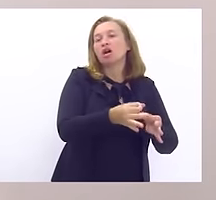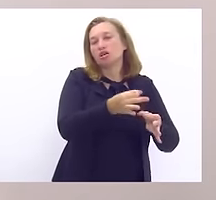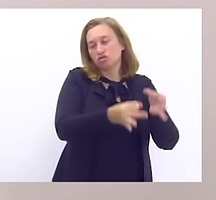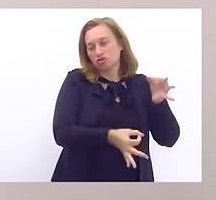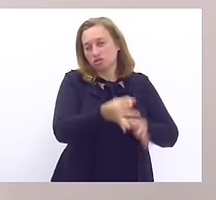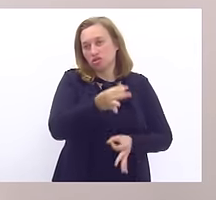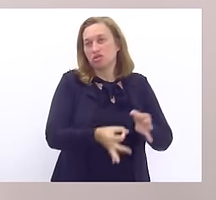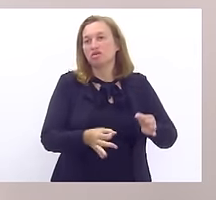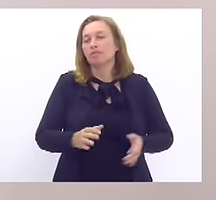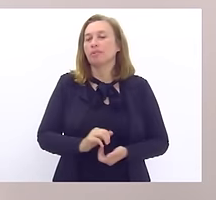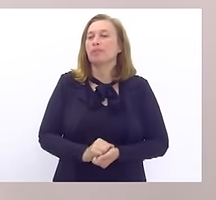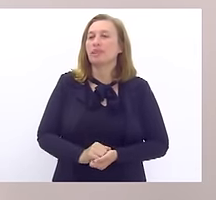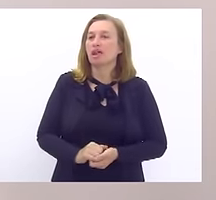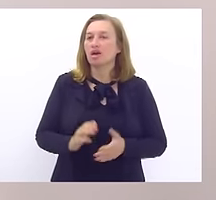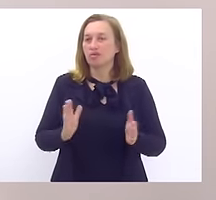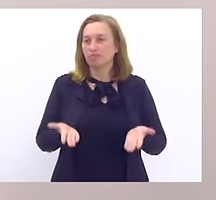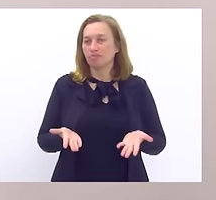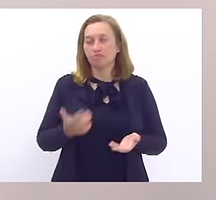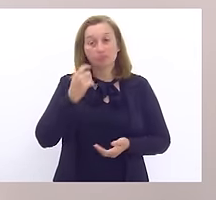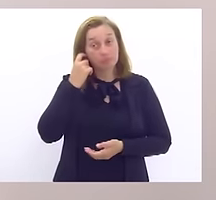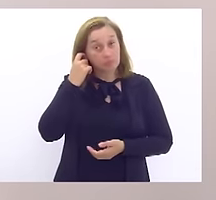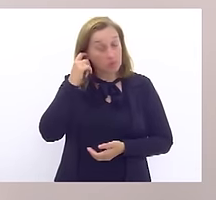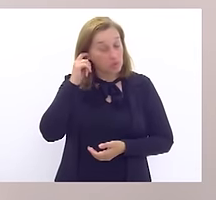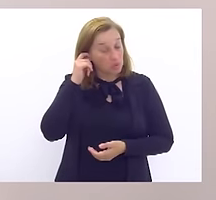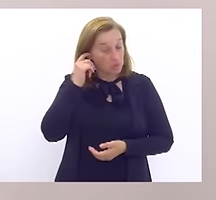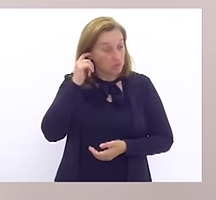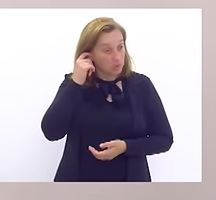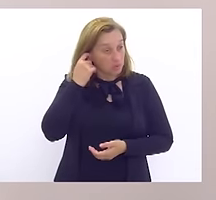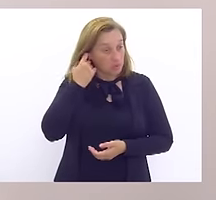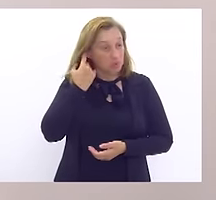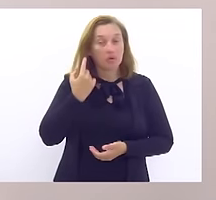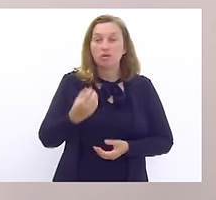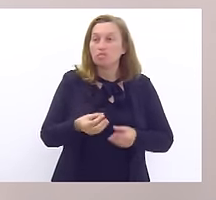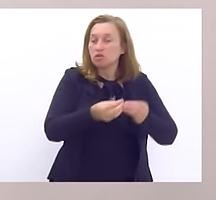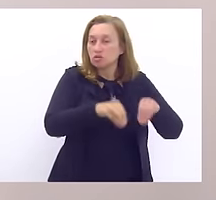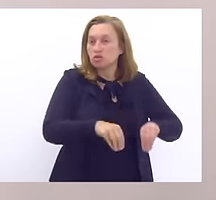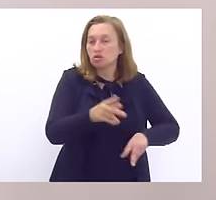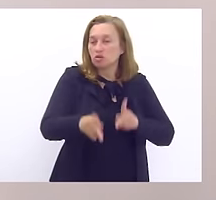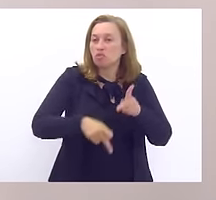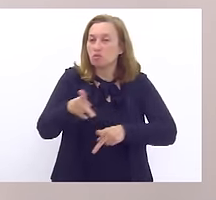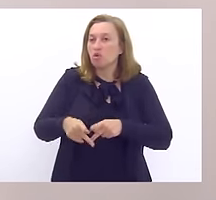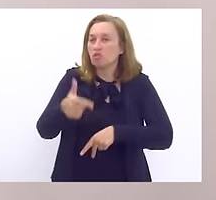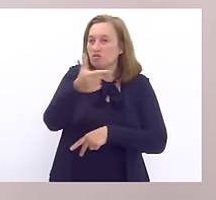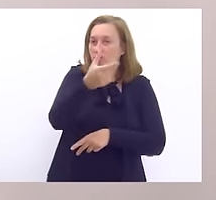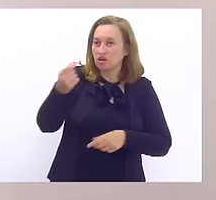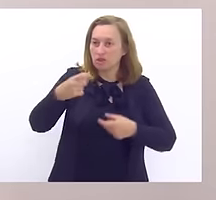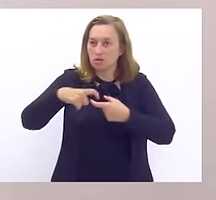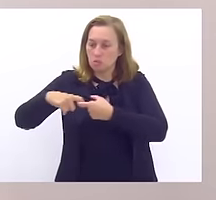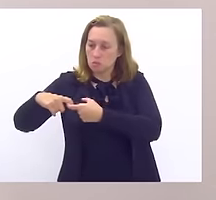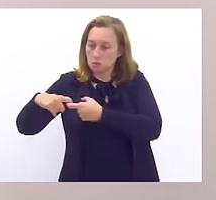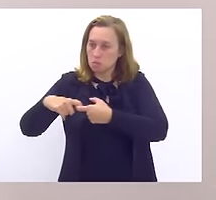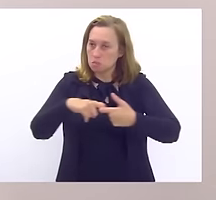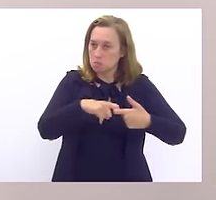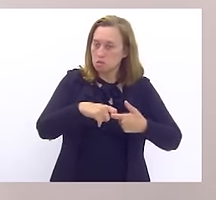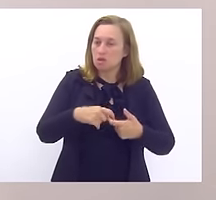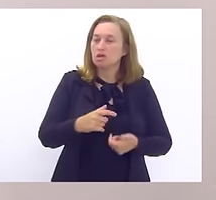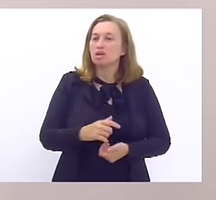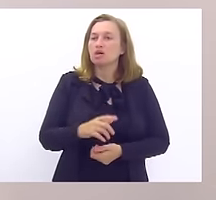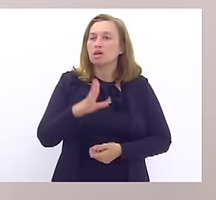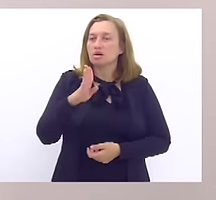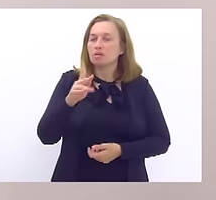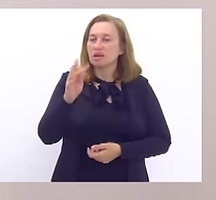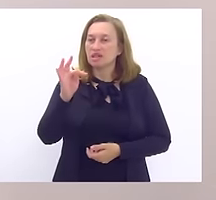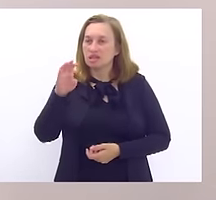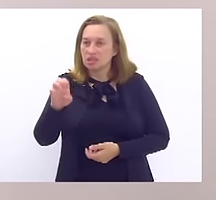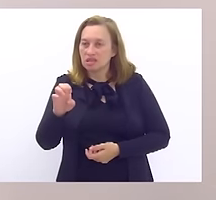fazer agora é um desperdício para a população do Rio de Janeiro Você tem 20 blitz por dia ter uma dupla de polícias